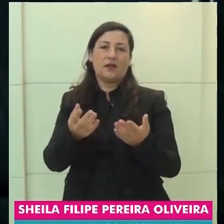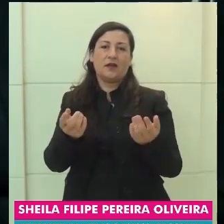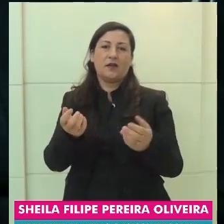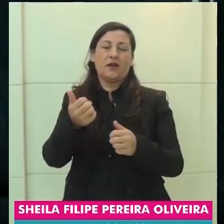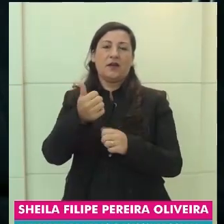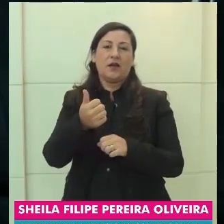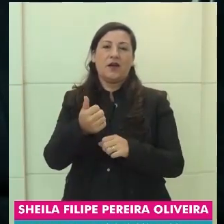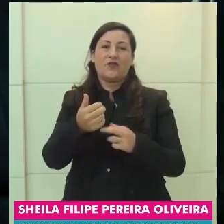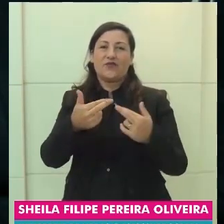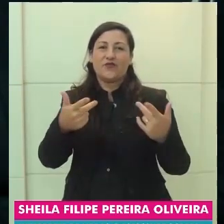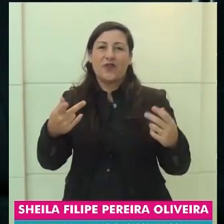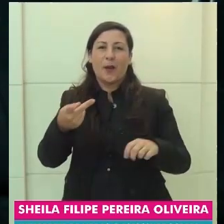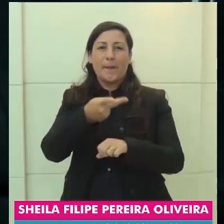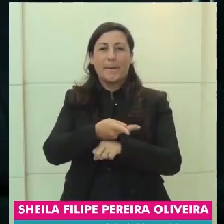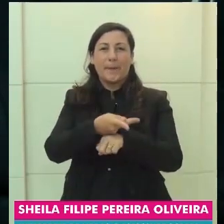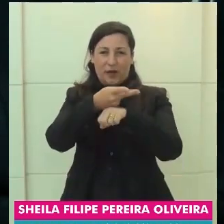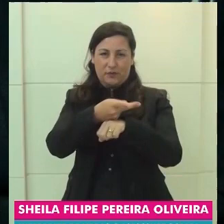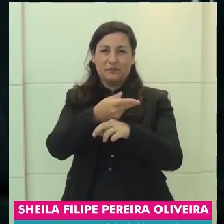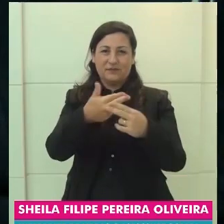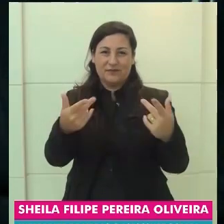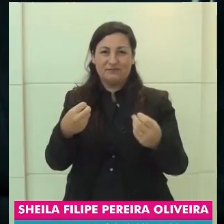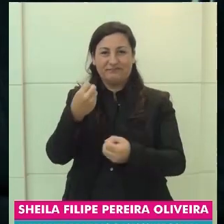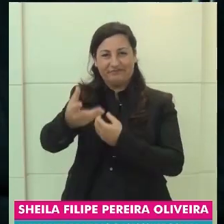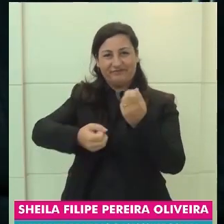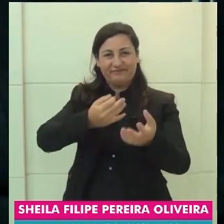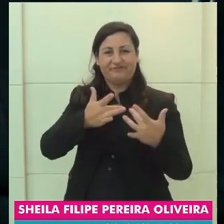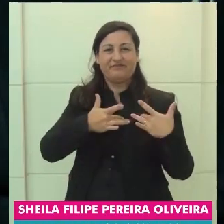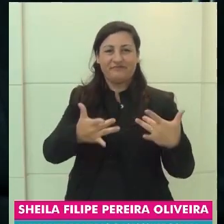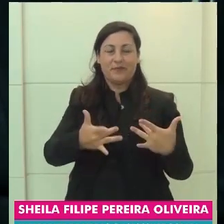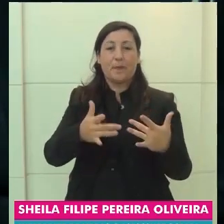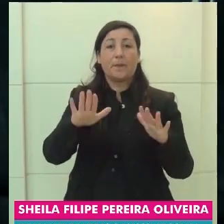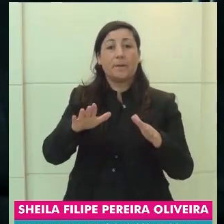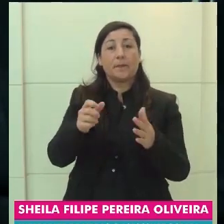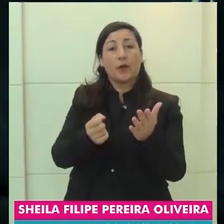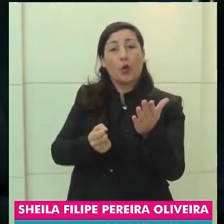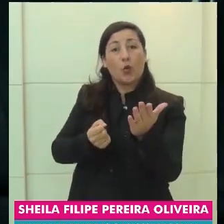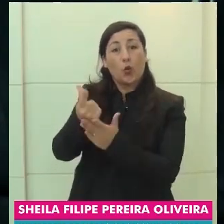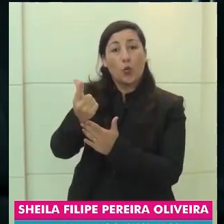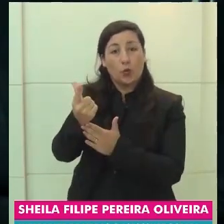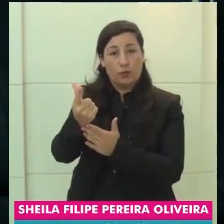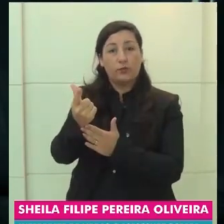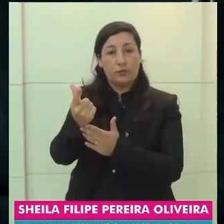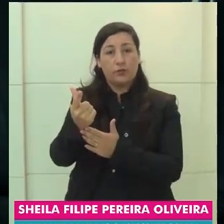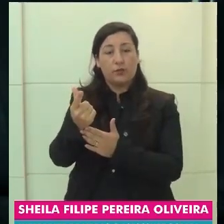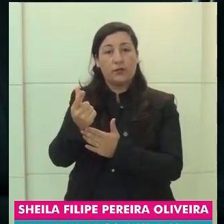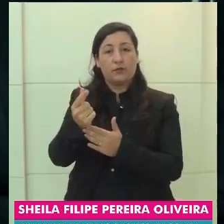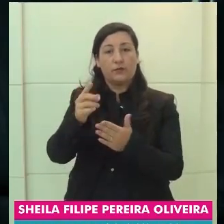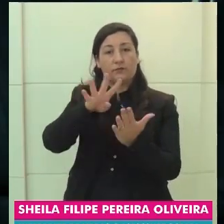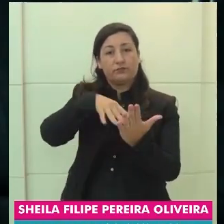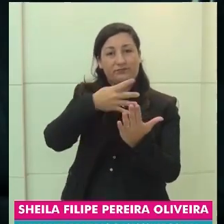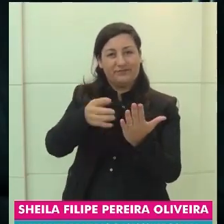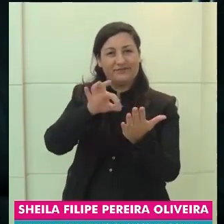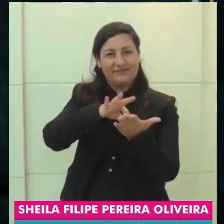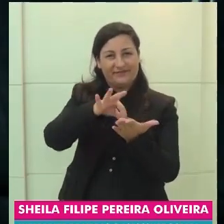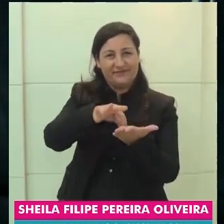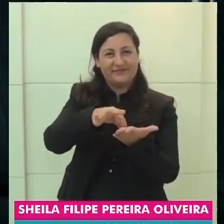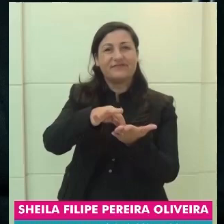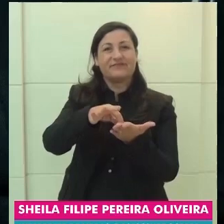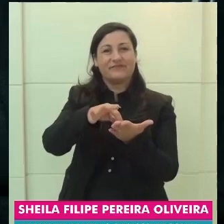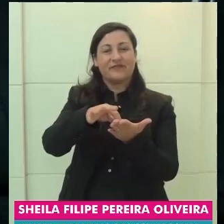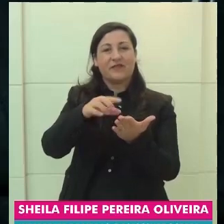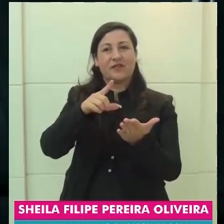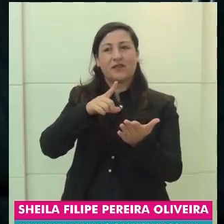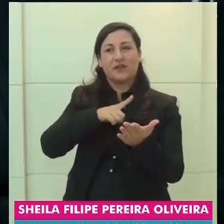é suficiente, né? Porque, além da compra da cartela, tem o dinheiro que vai sair para os prêmios, né? No caso,